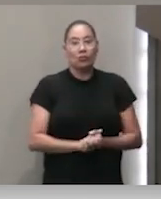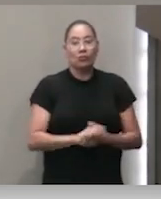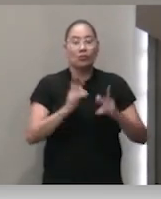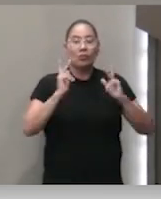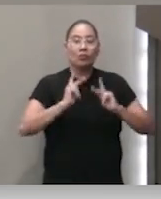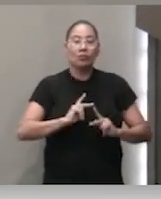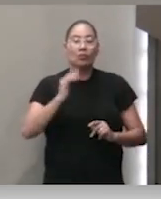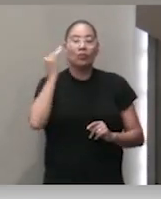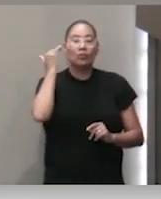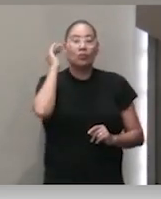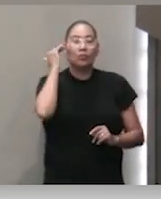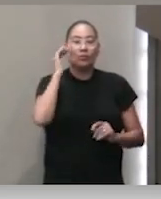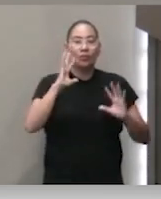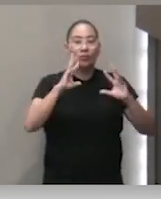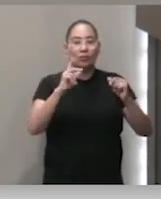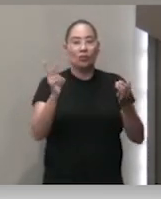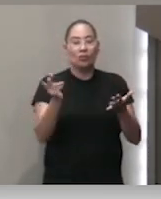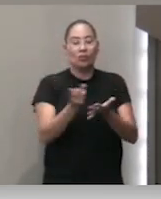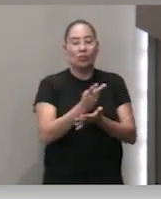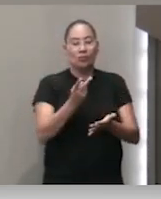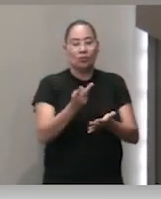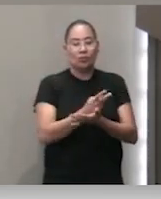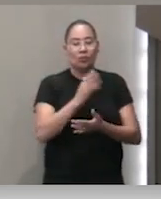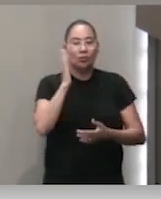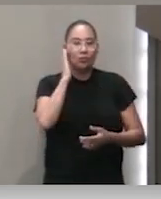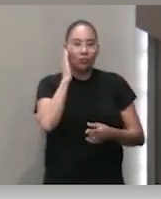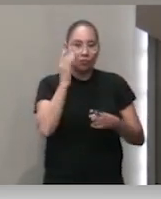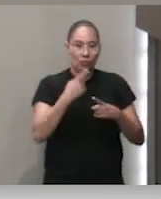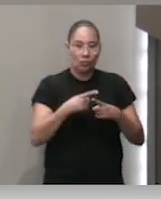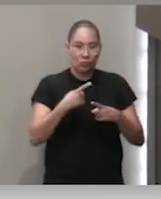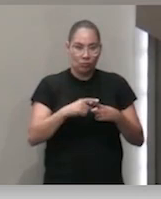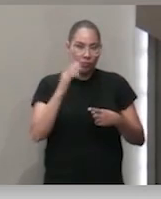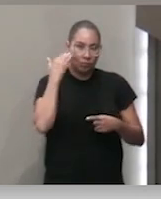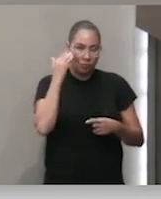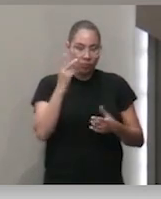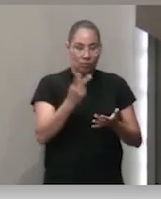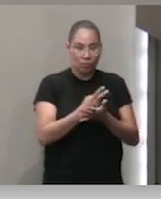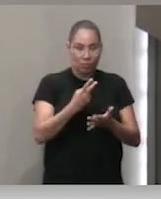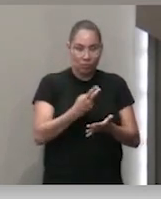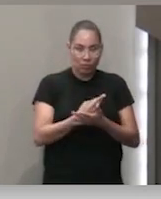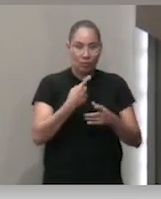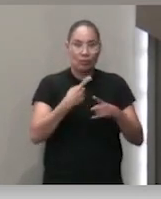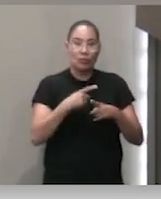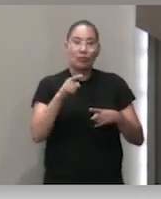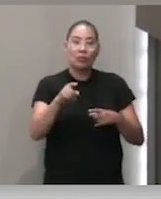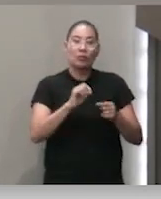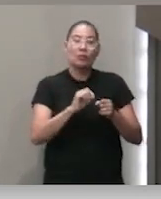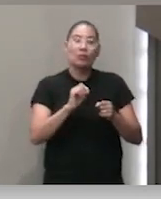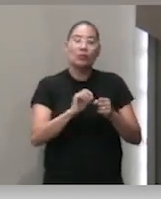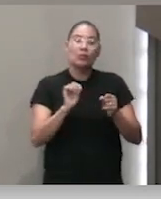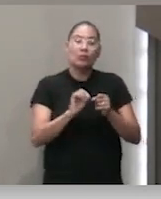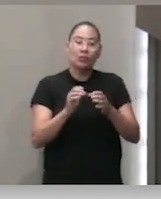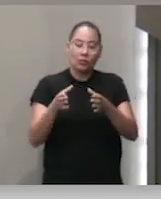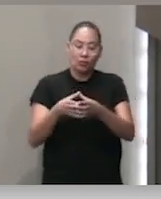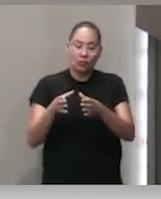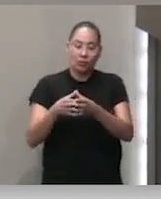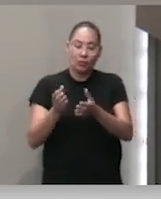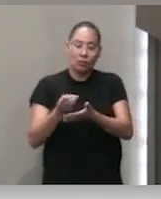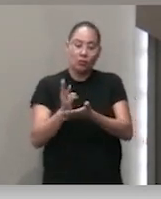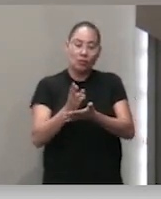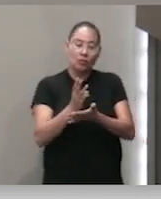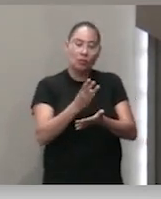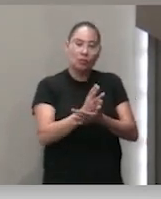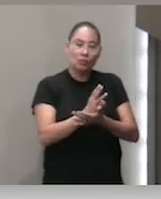pessoas entenderam tudo errado. Sabe por que elas entendem errado, Rufa? Porque essas pessoas fazem grupo no WhatsApp